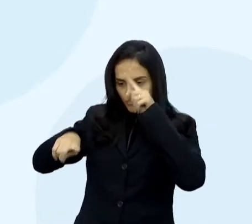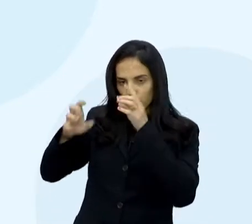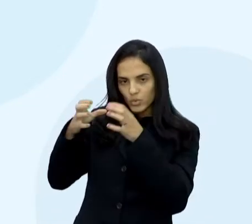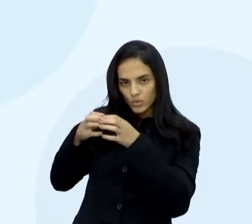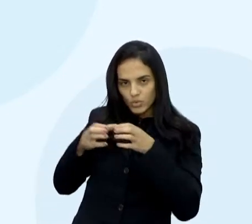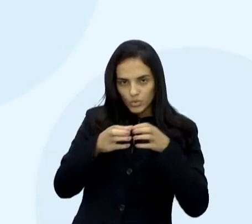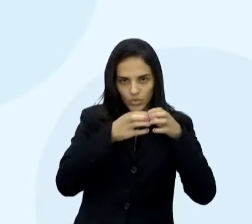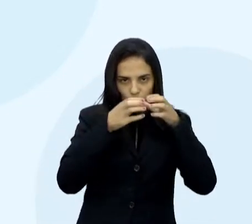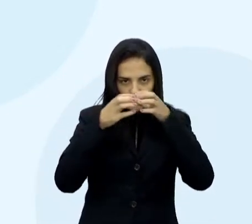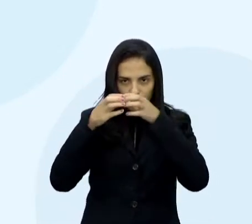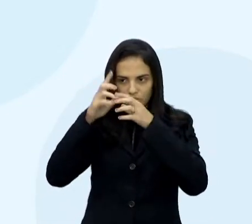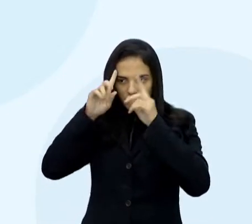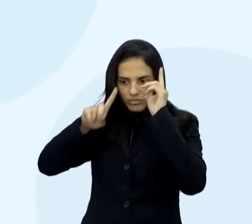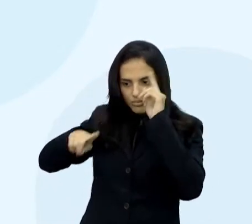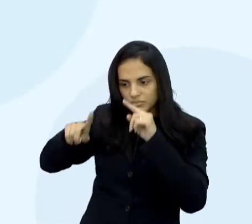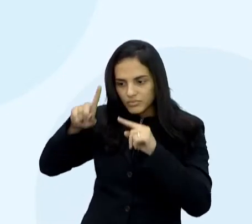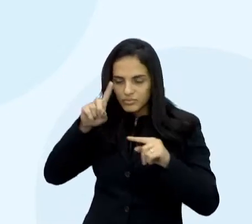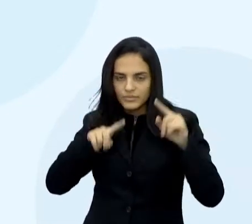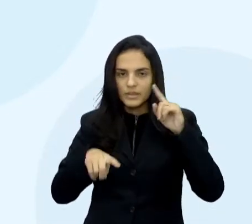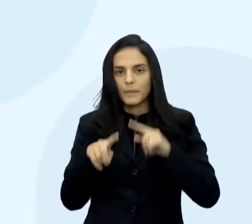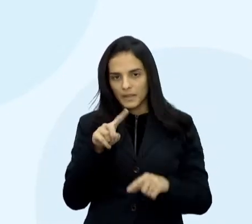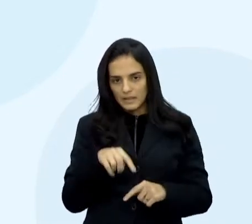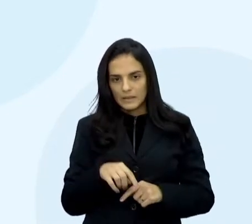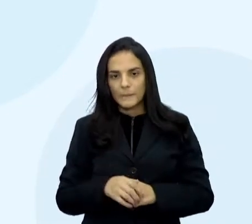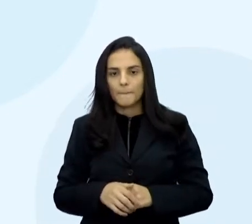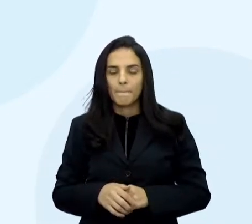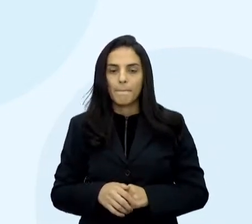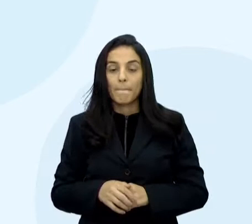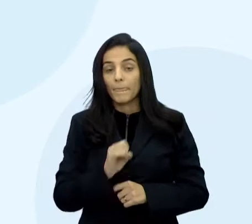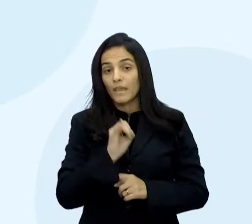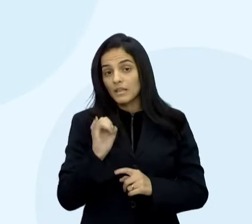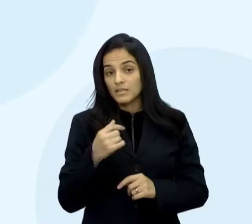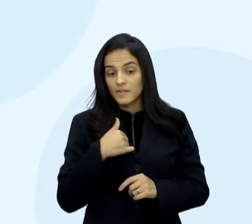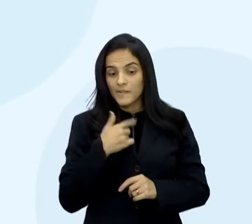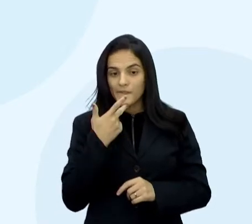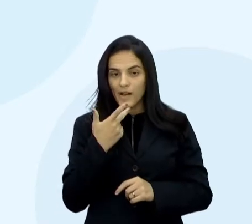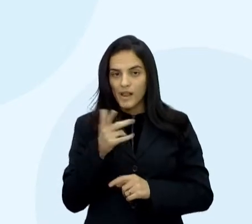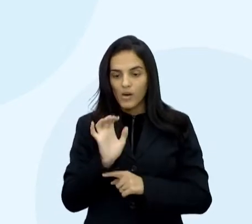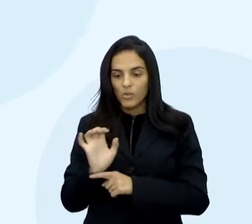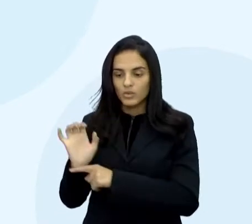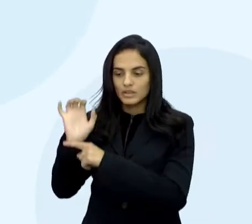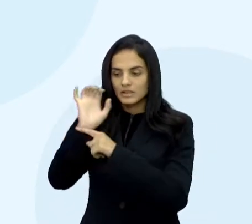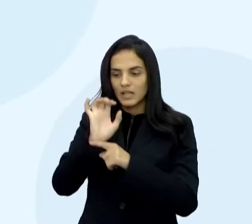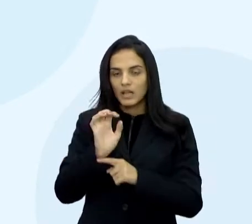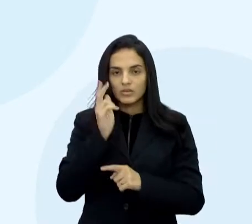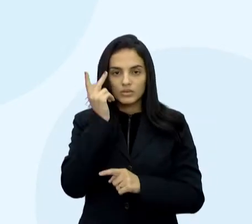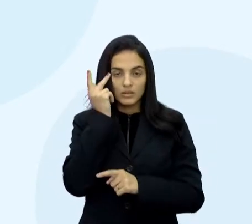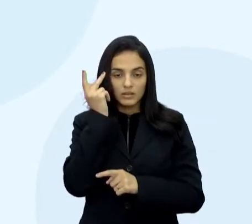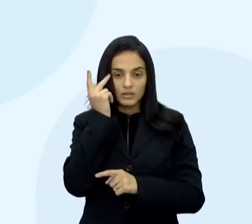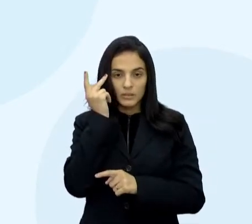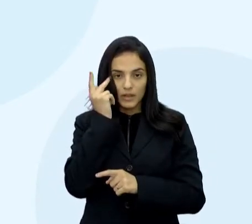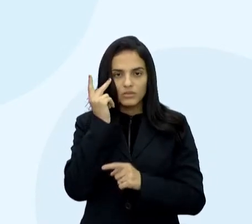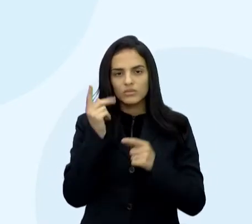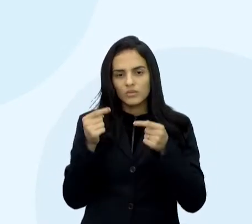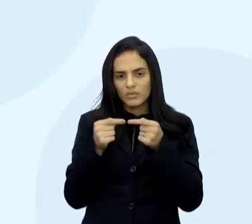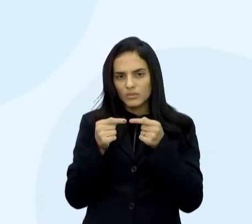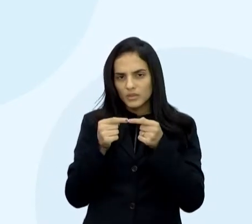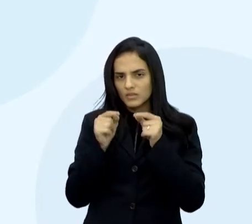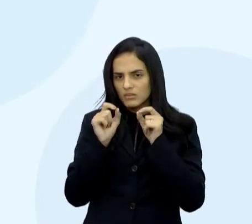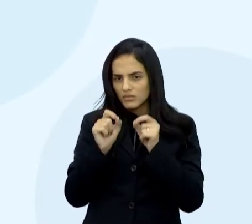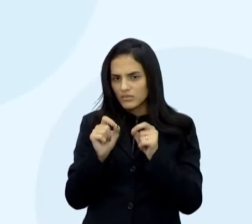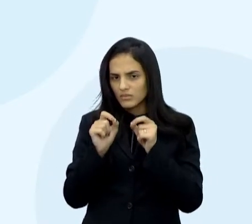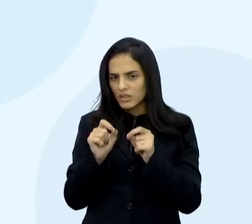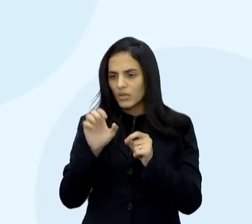governamentais é que controlam o território. E se eu falar para vocês o Estado de São Paulo, esse Estado vai ser com